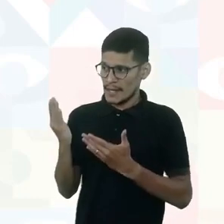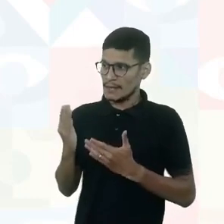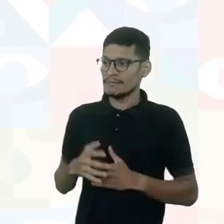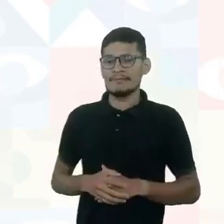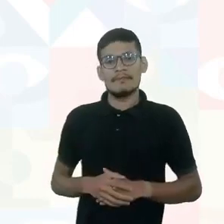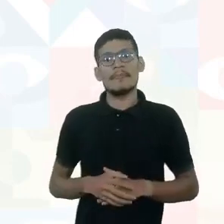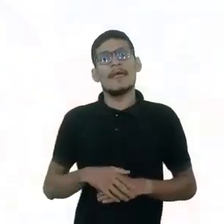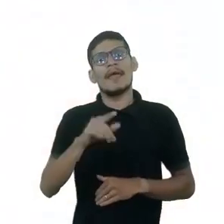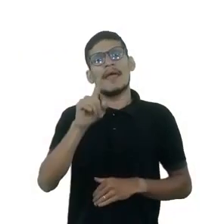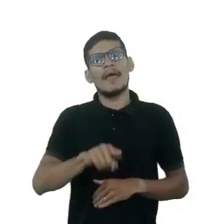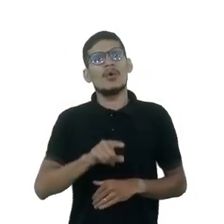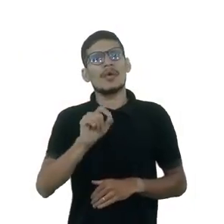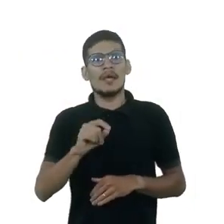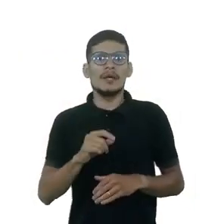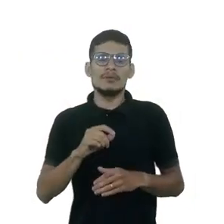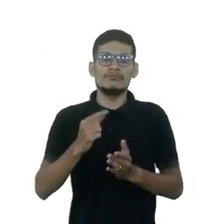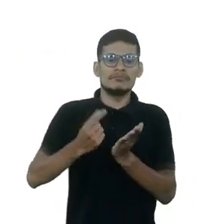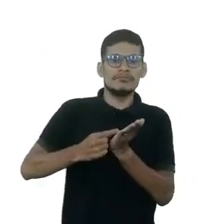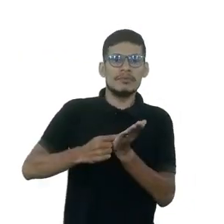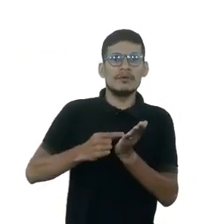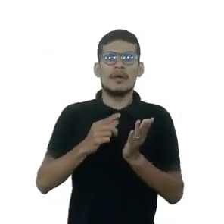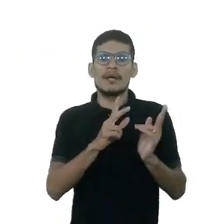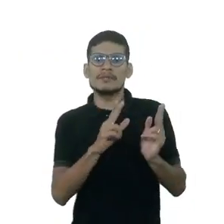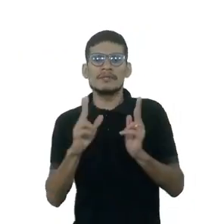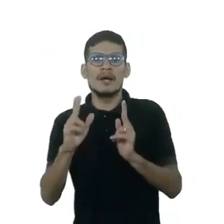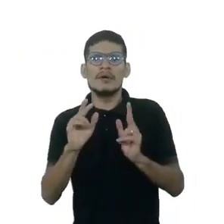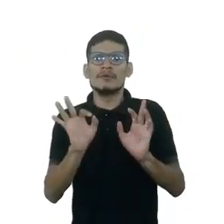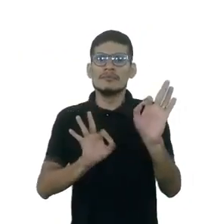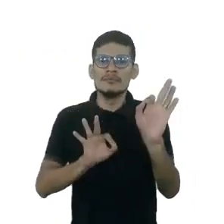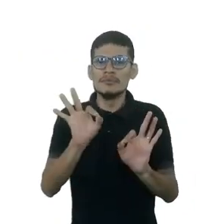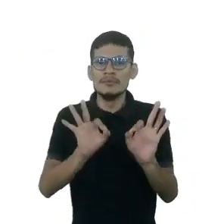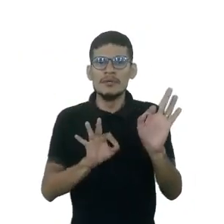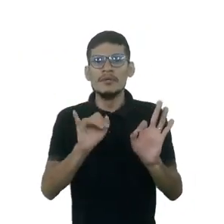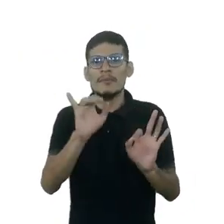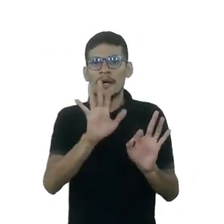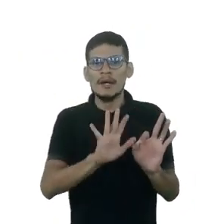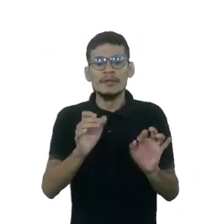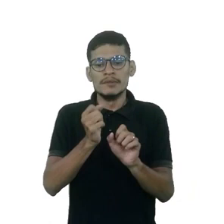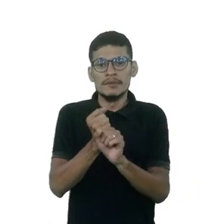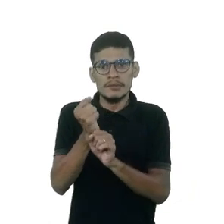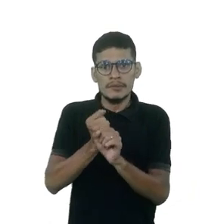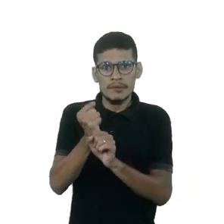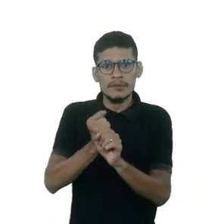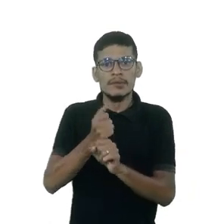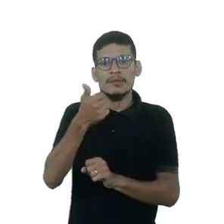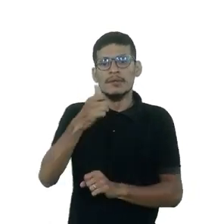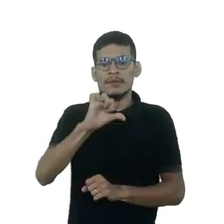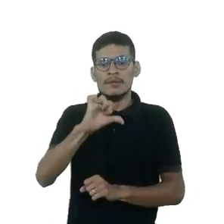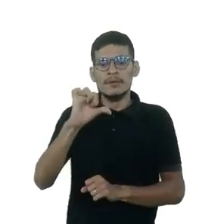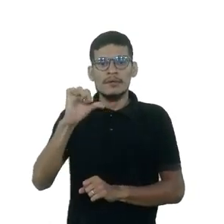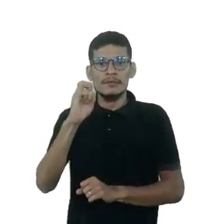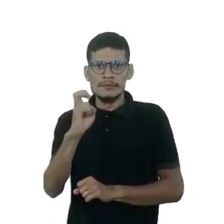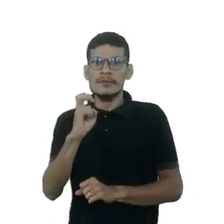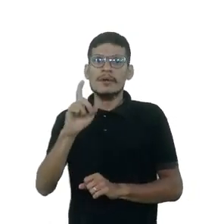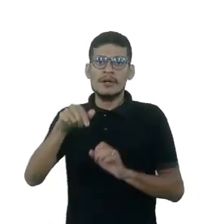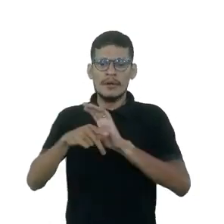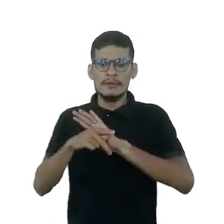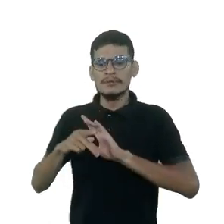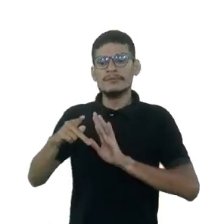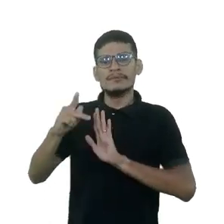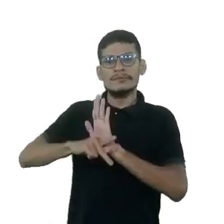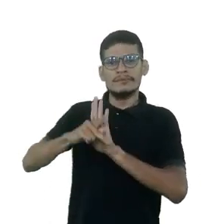de edição e manipulação de imagens, criado em 1995 como um projeto pessoal